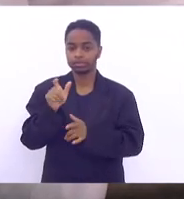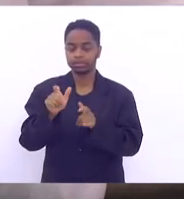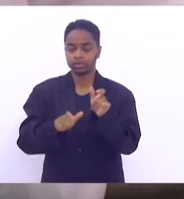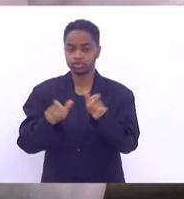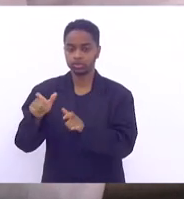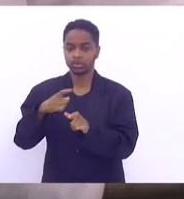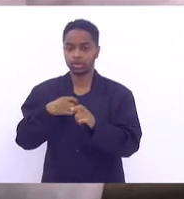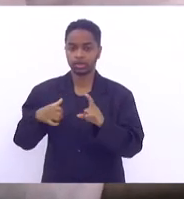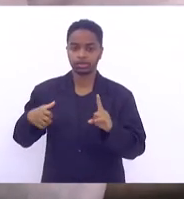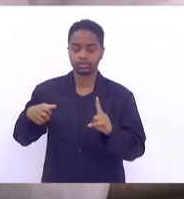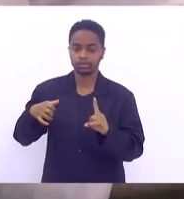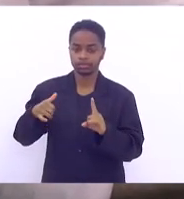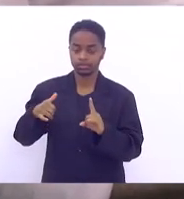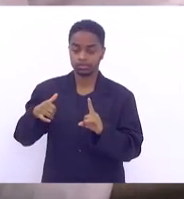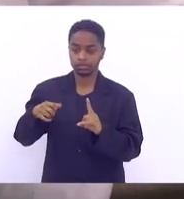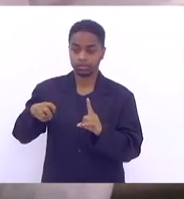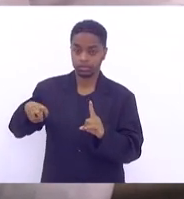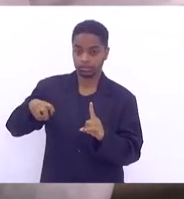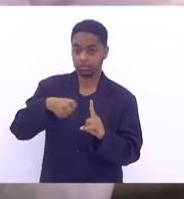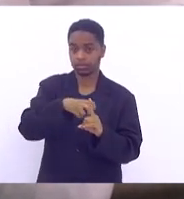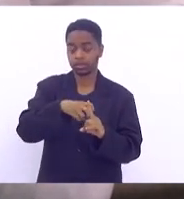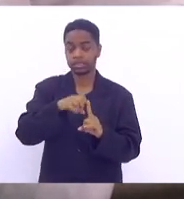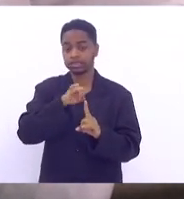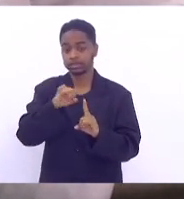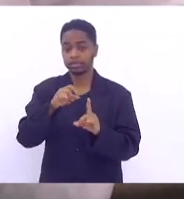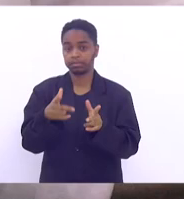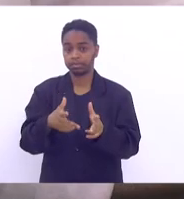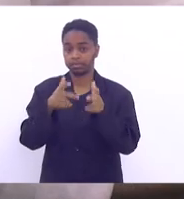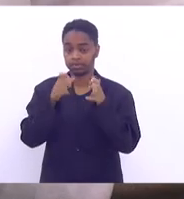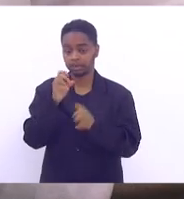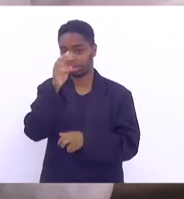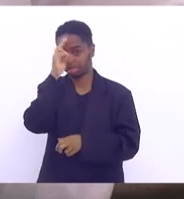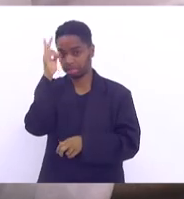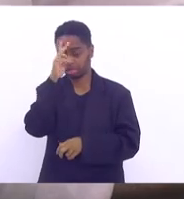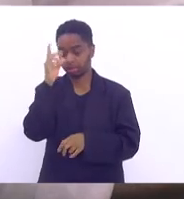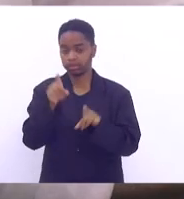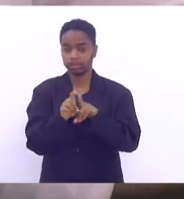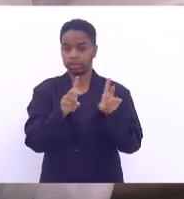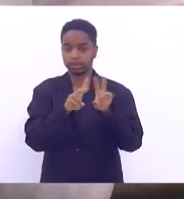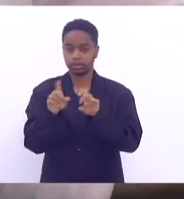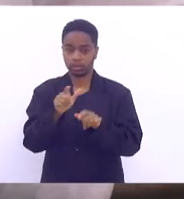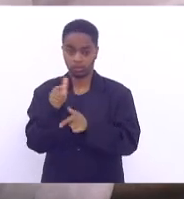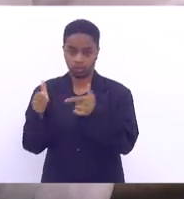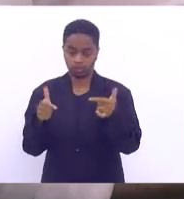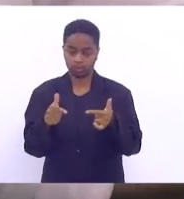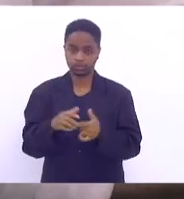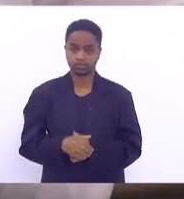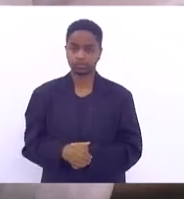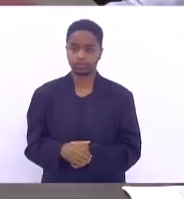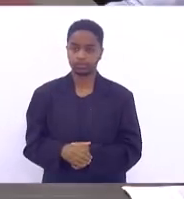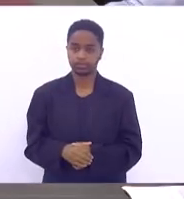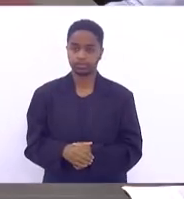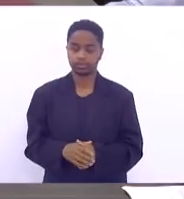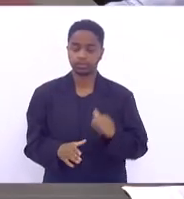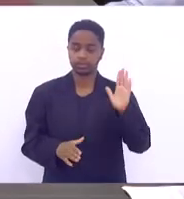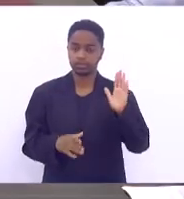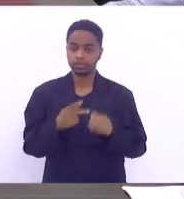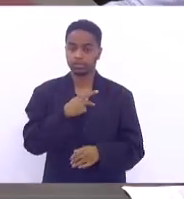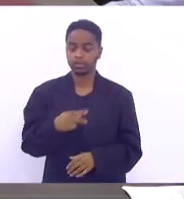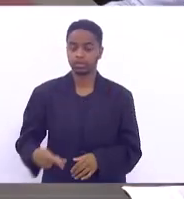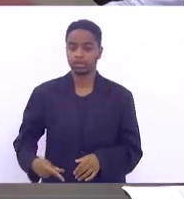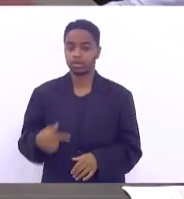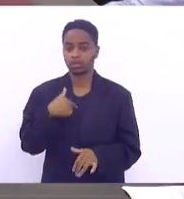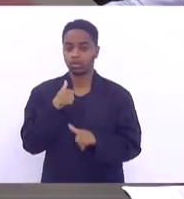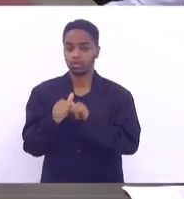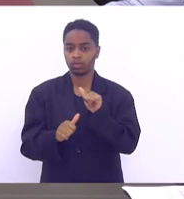apontando a existência de indícios de embriaguez e da outras providências. Para parecer, deputado Guilherme de la Rolha. Senhor presidente, eu alterei meu